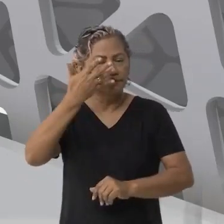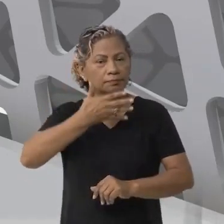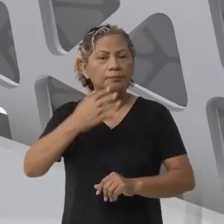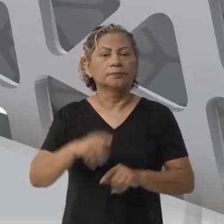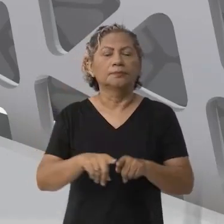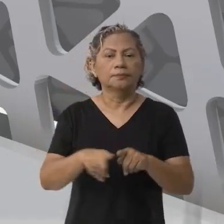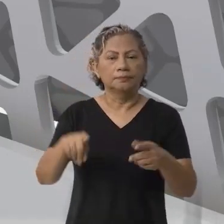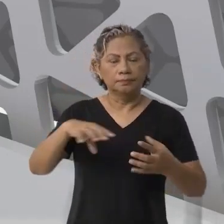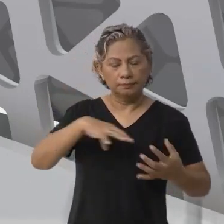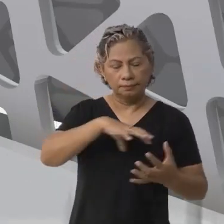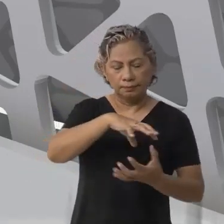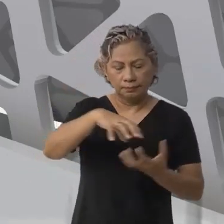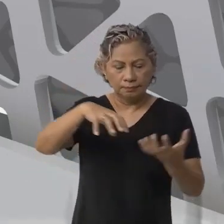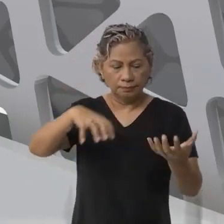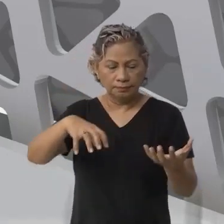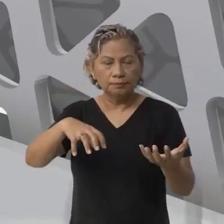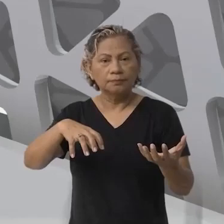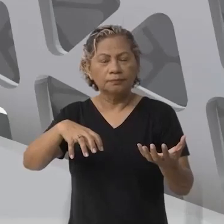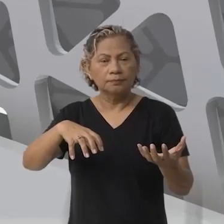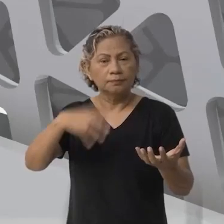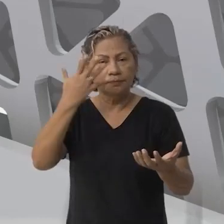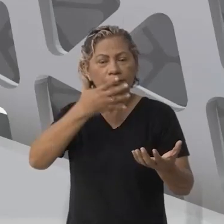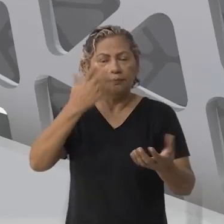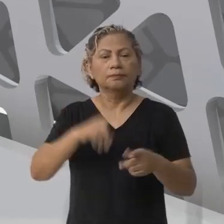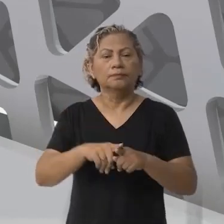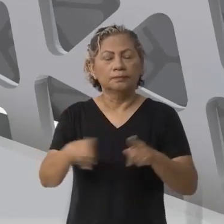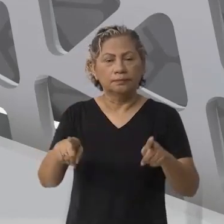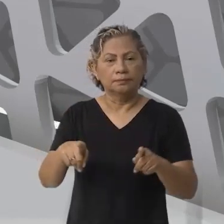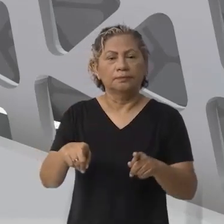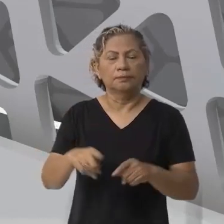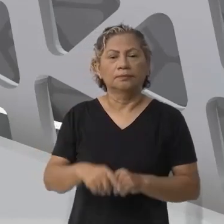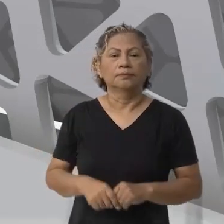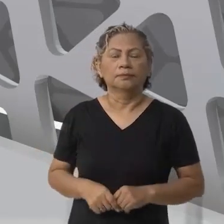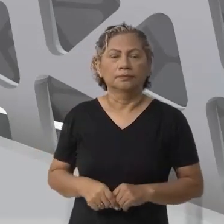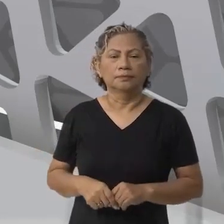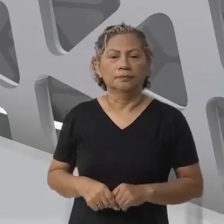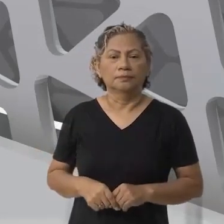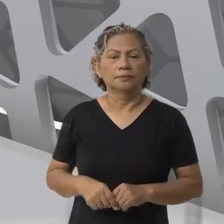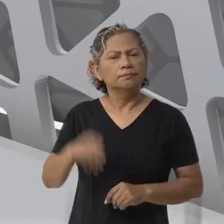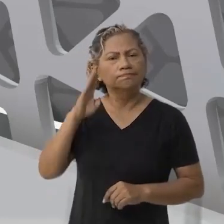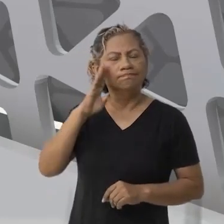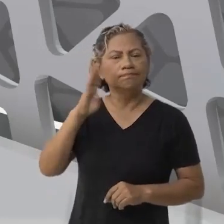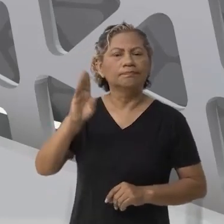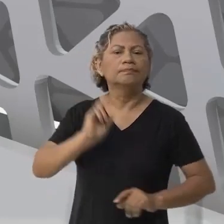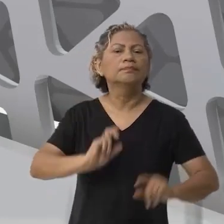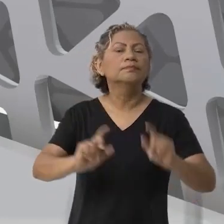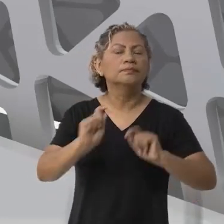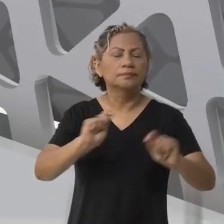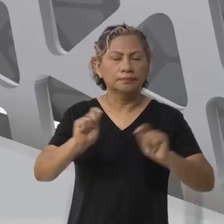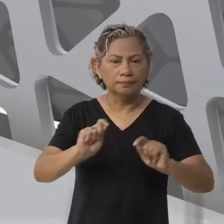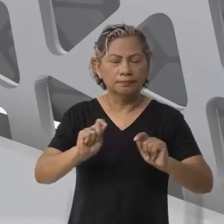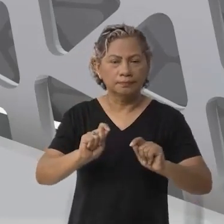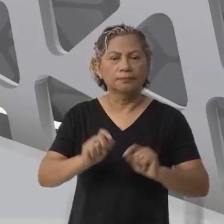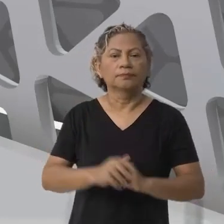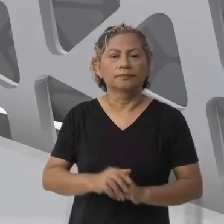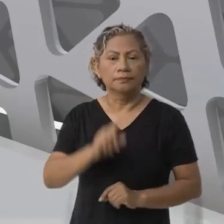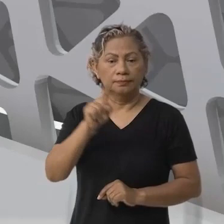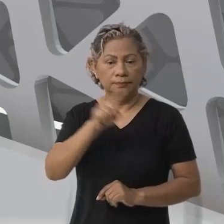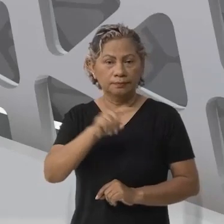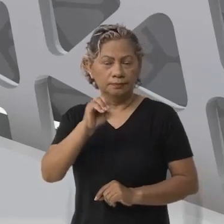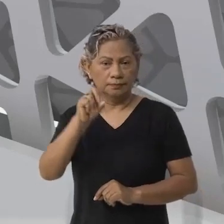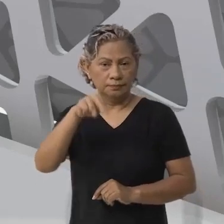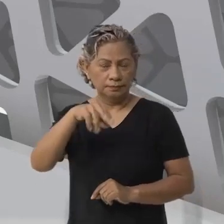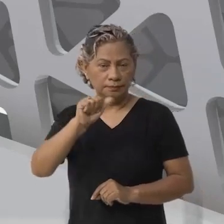para diversas itens, diversas características do nosso planeta. E um deles é definir as chamadas zonas